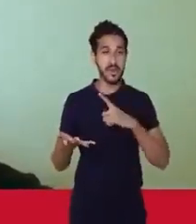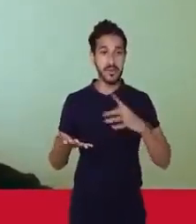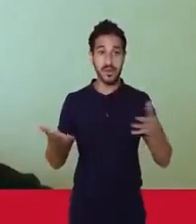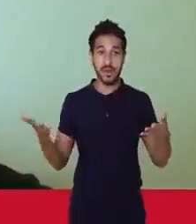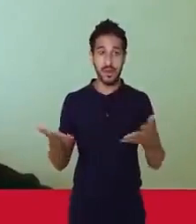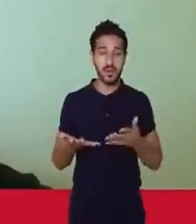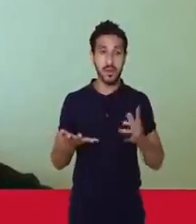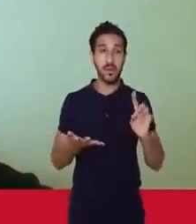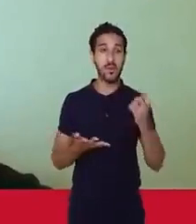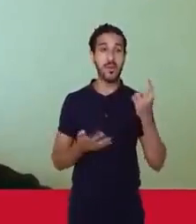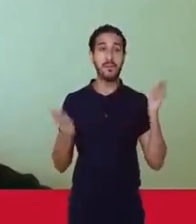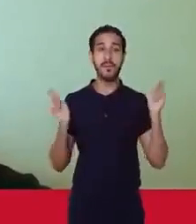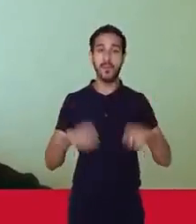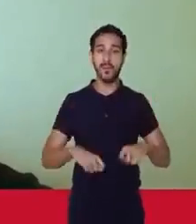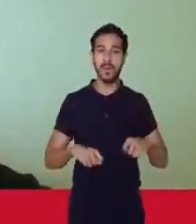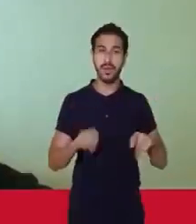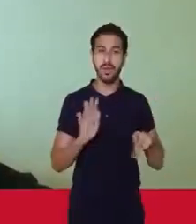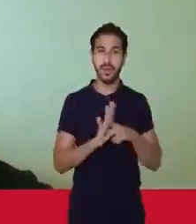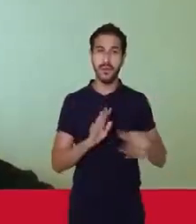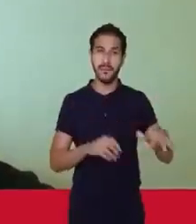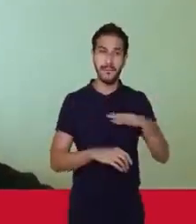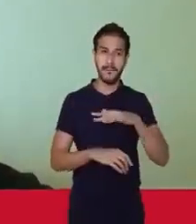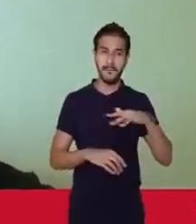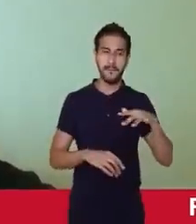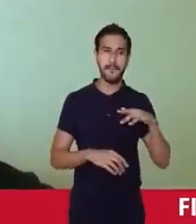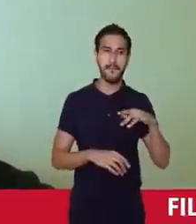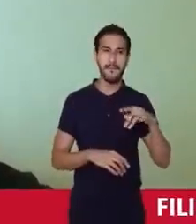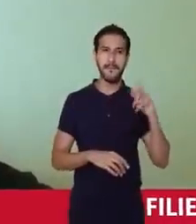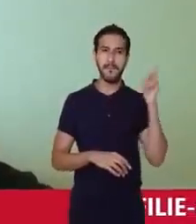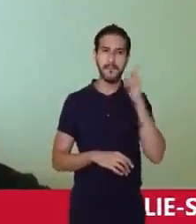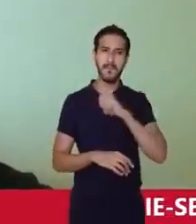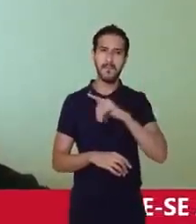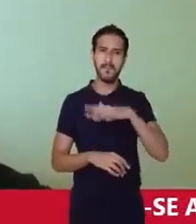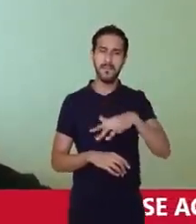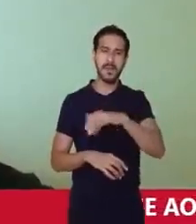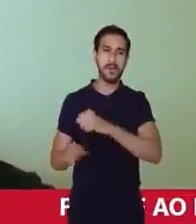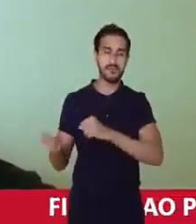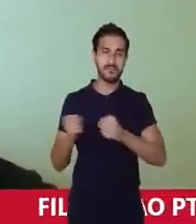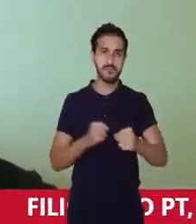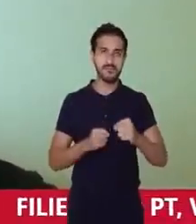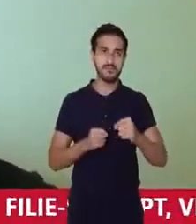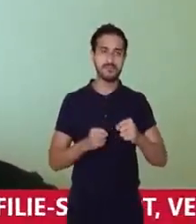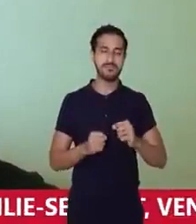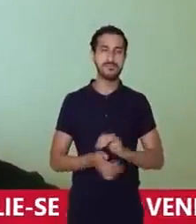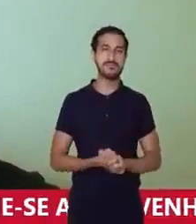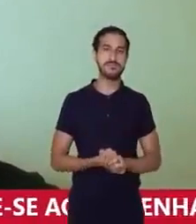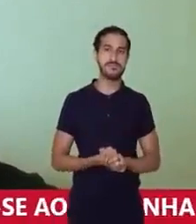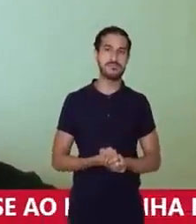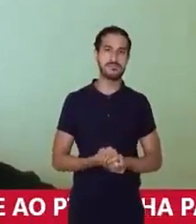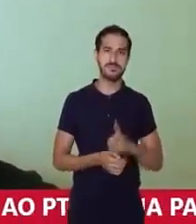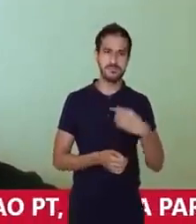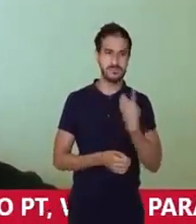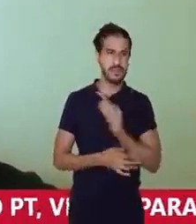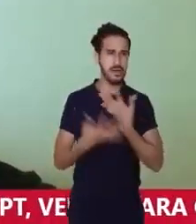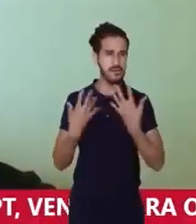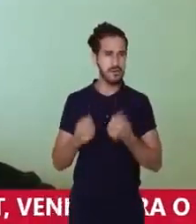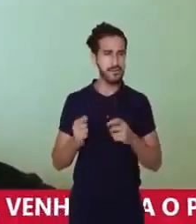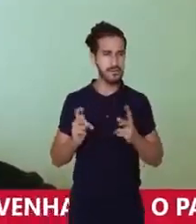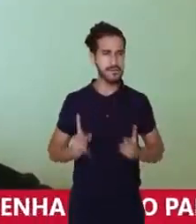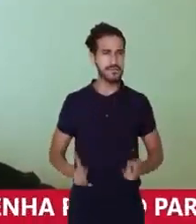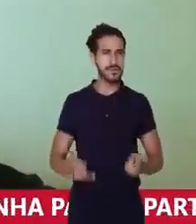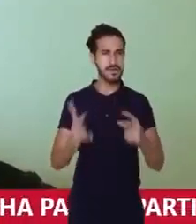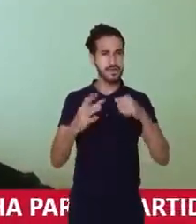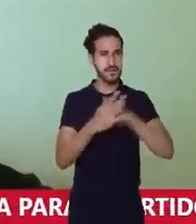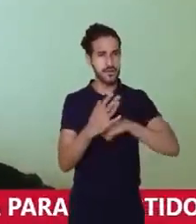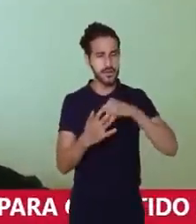agora uma alternativa no campo de poder, no campo popular. E nós vamos ter de seguir em